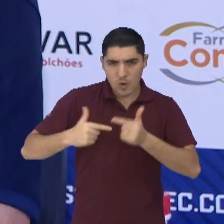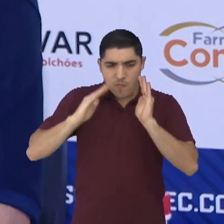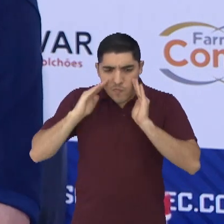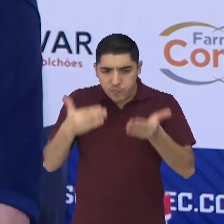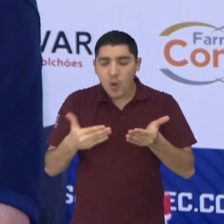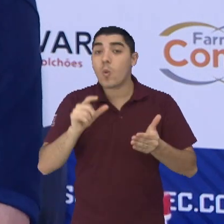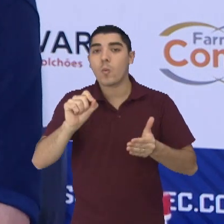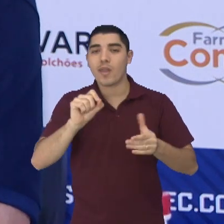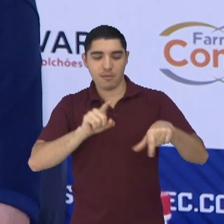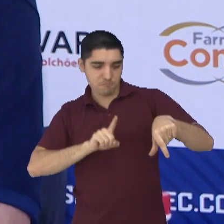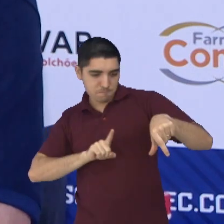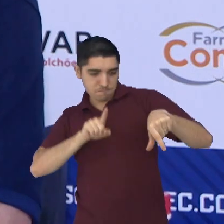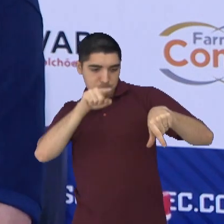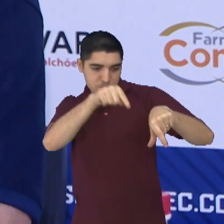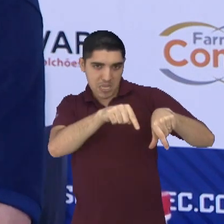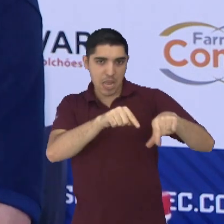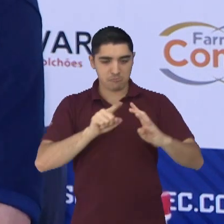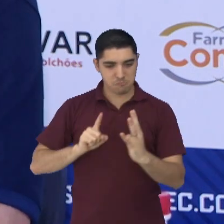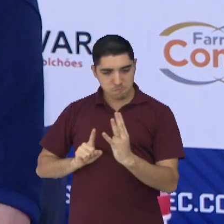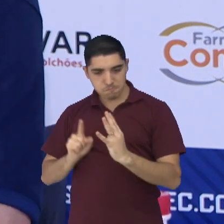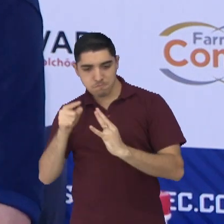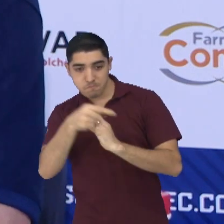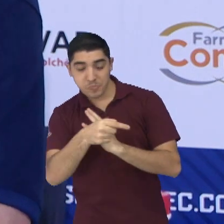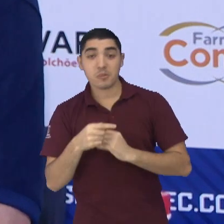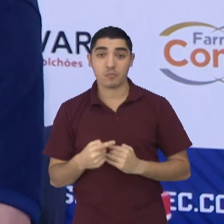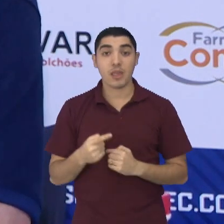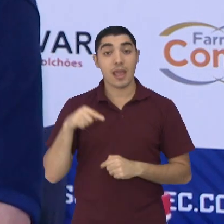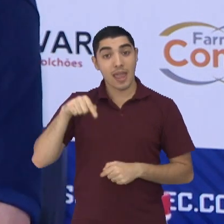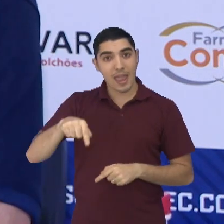a gente foi eficiente mais uma vez, né? Bola do